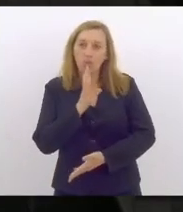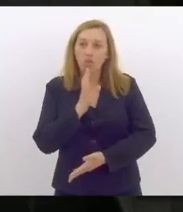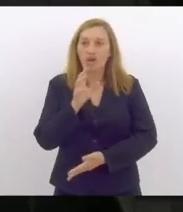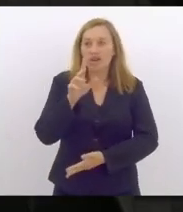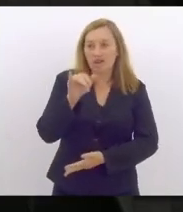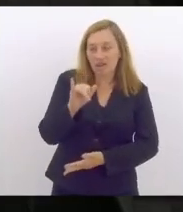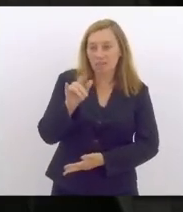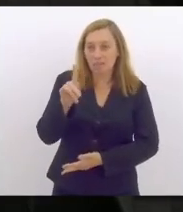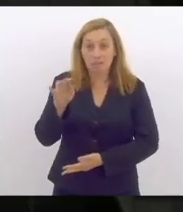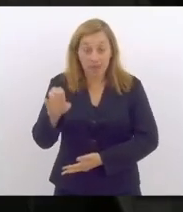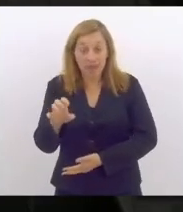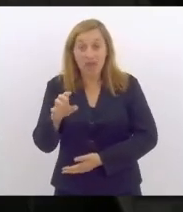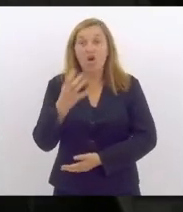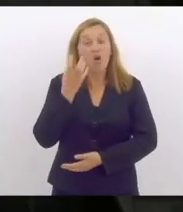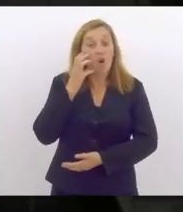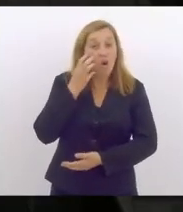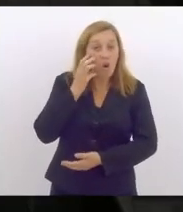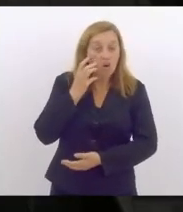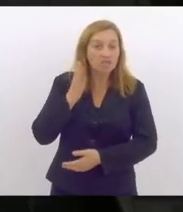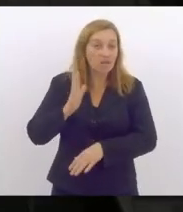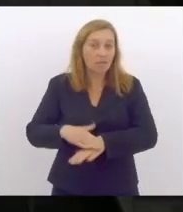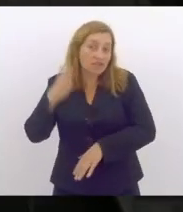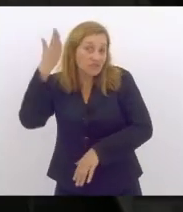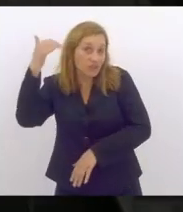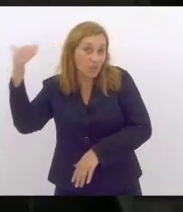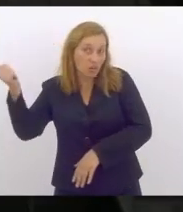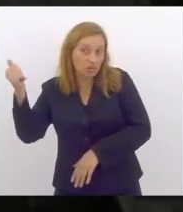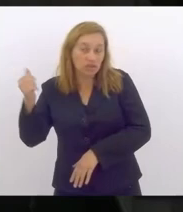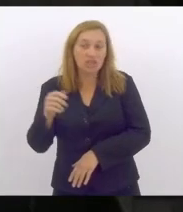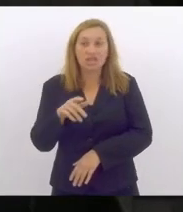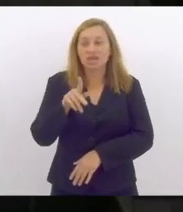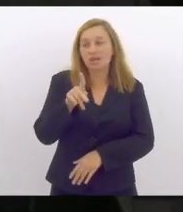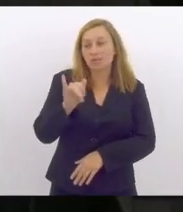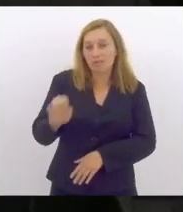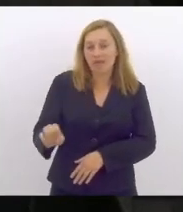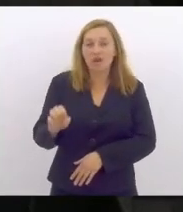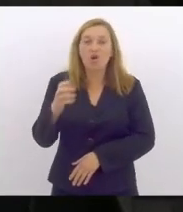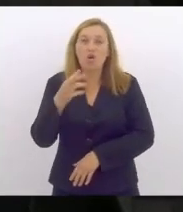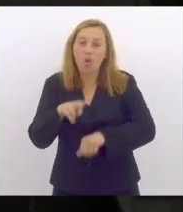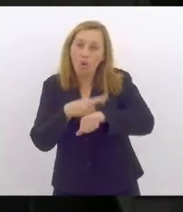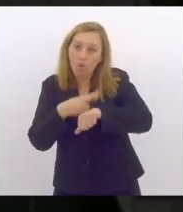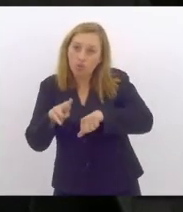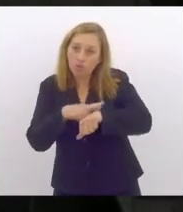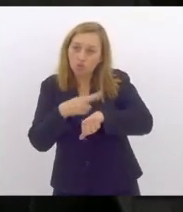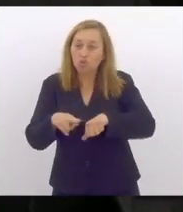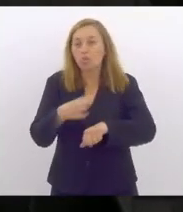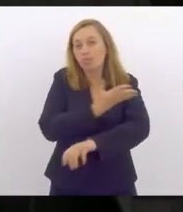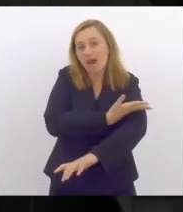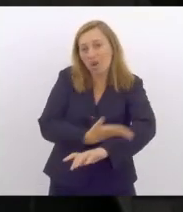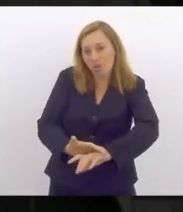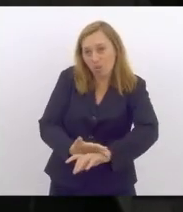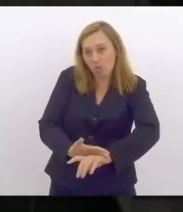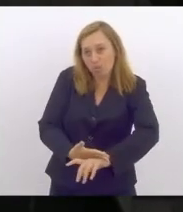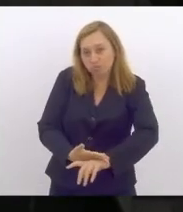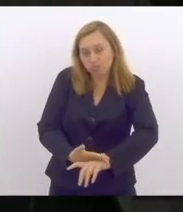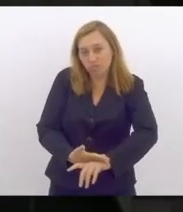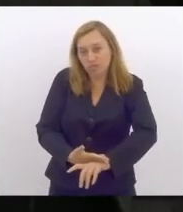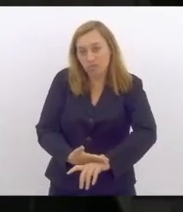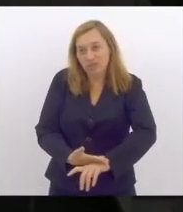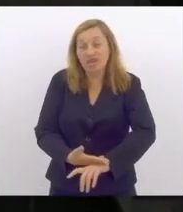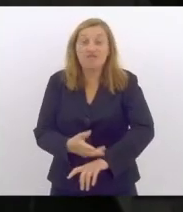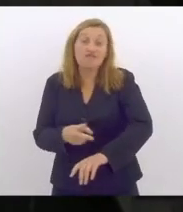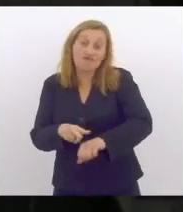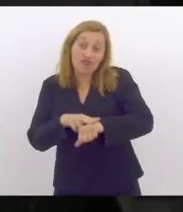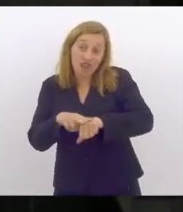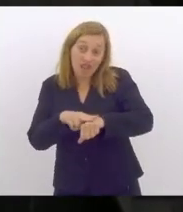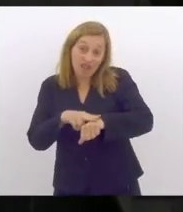ipê rosa, é o mais popular, o ipê roxo, o ipê branco, o ipê